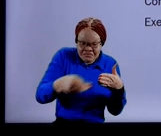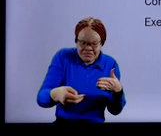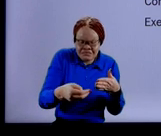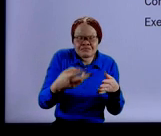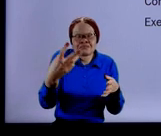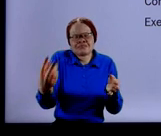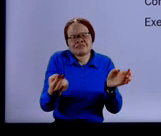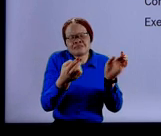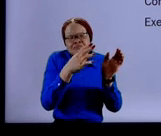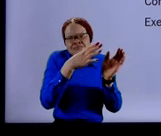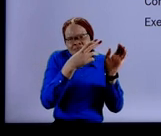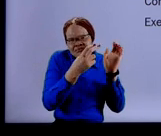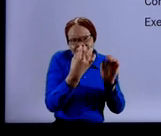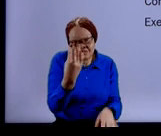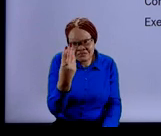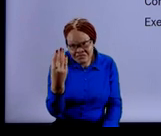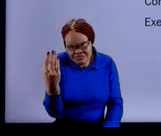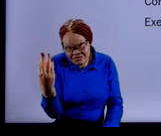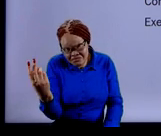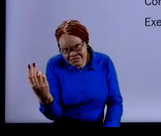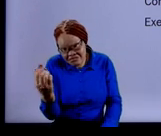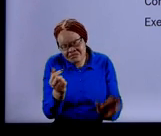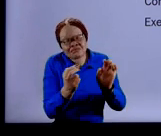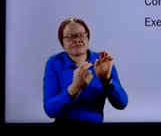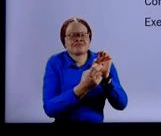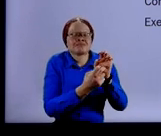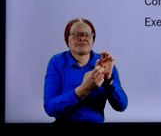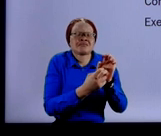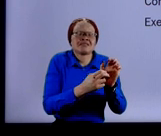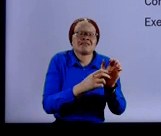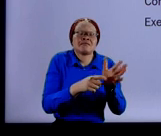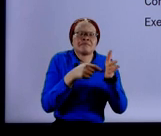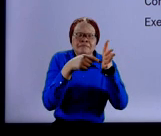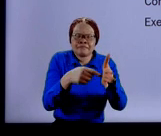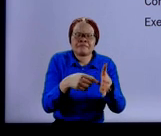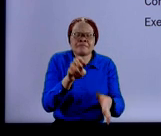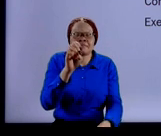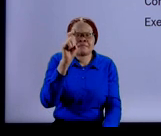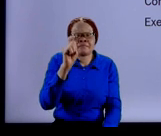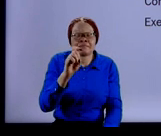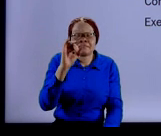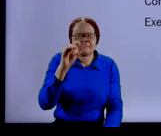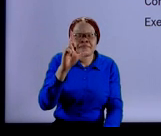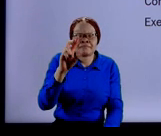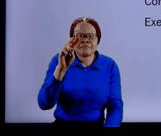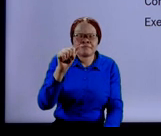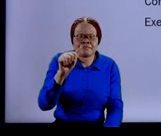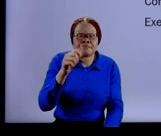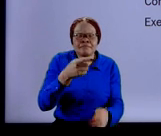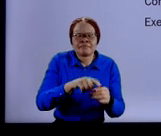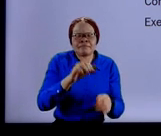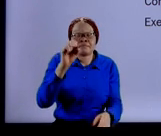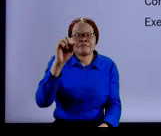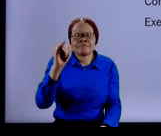gênero e em número temos aqui um exemplo a chuva e o saíde são irmãos